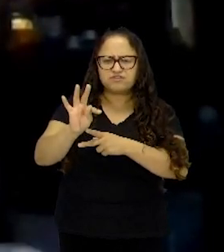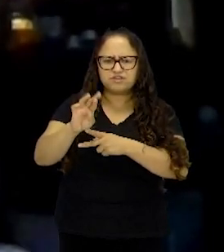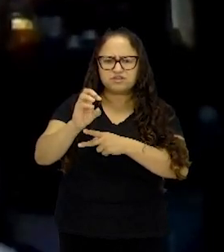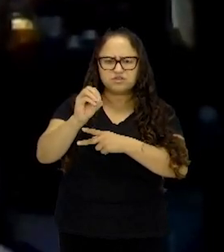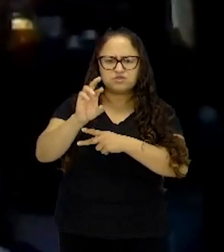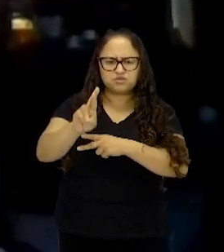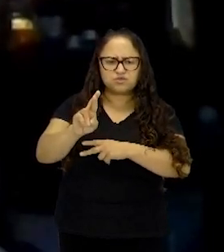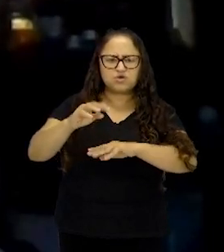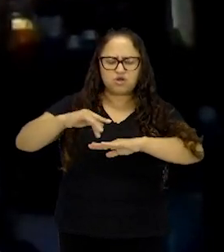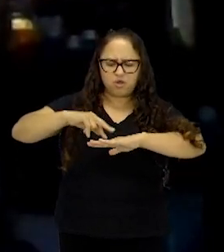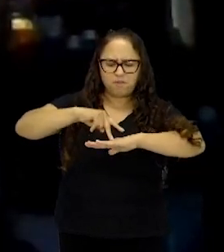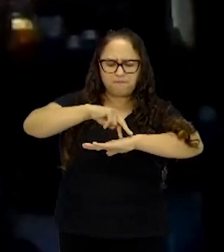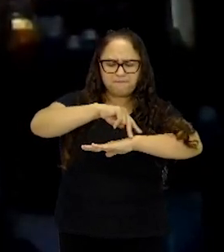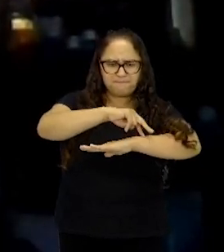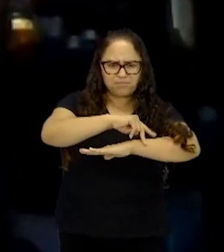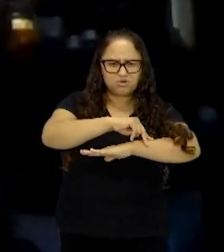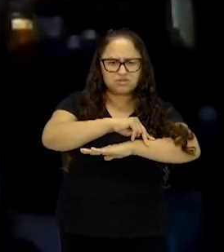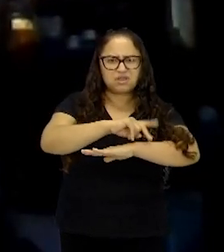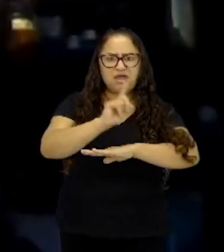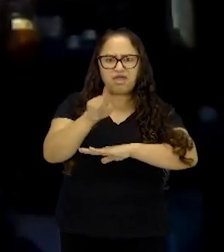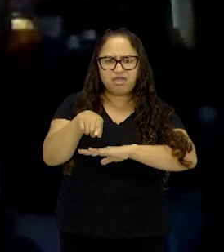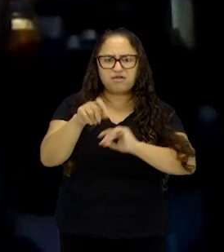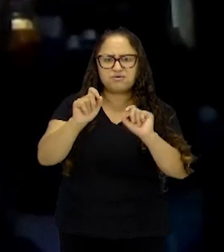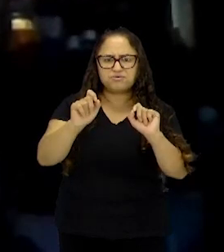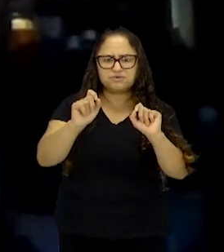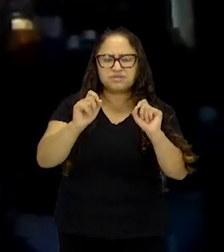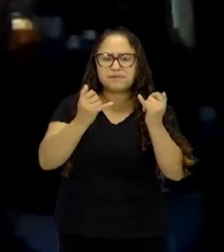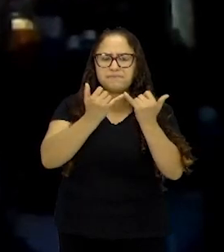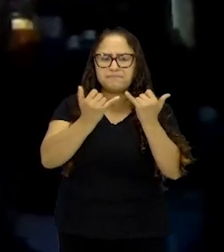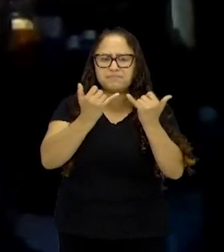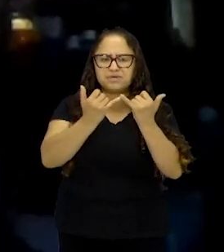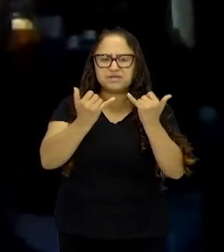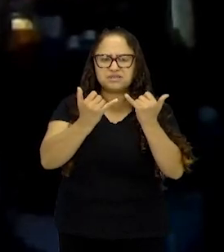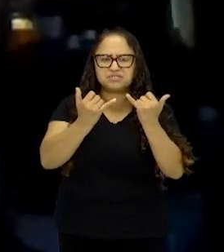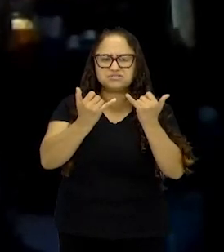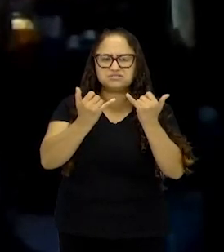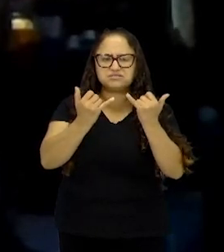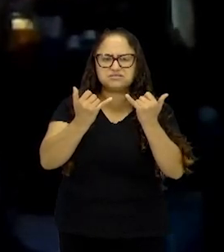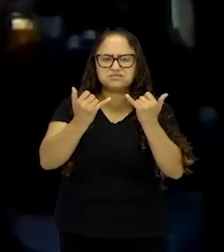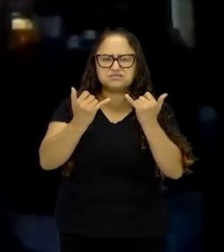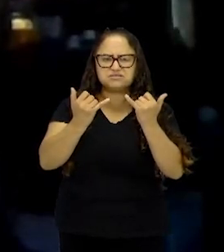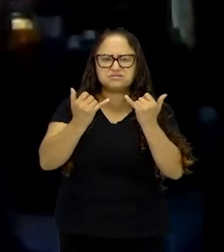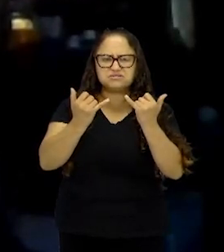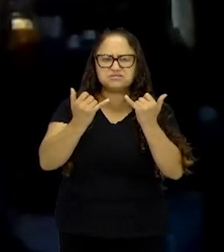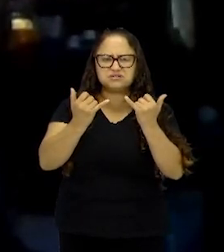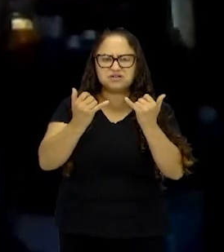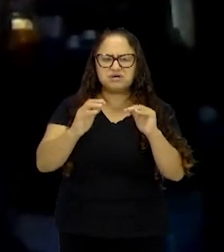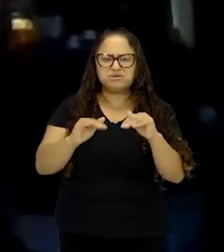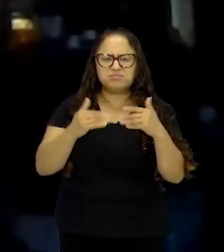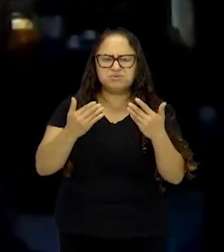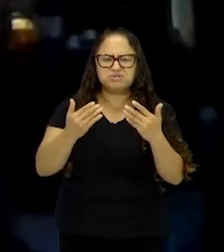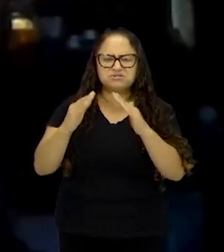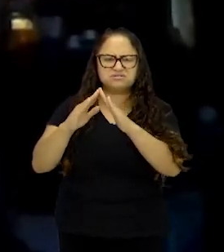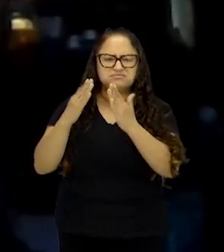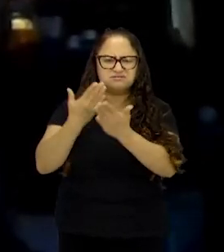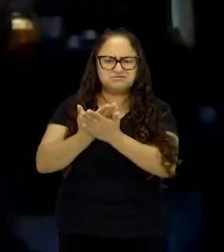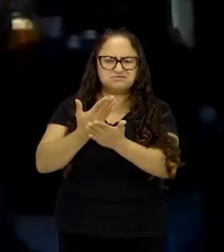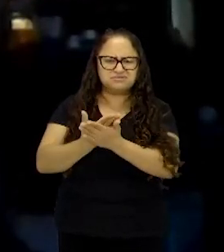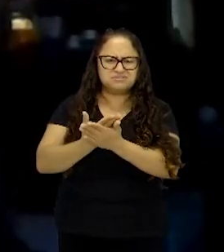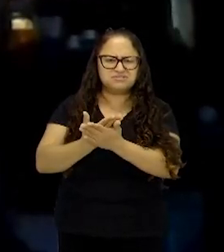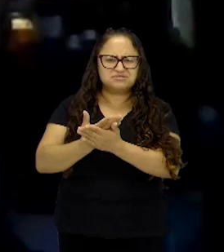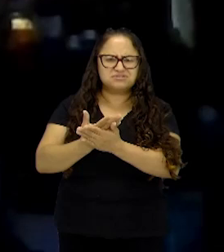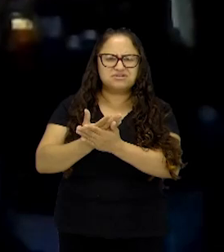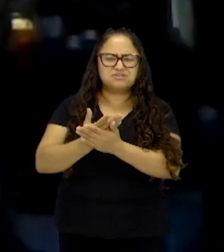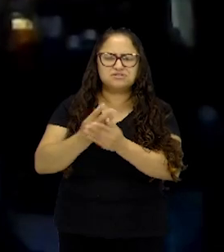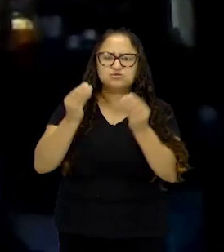moda, como diz o ditado. Queria já falar aqui que a sua escola, Felipe, mandou que você é orgulho para eles.